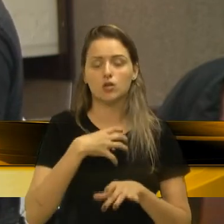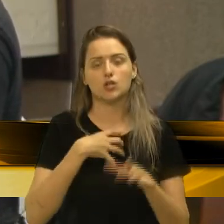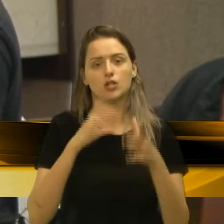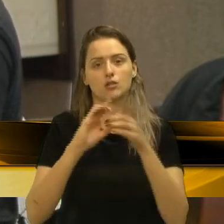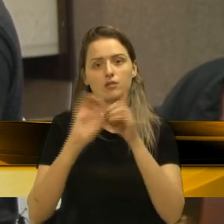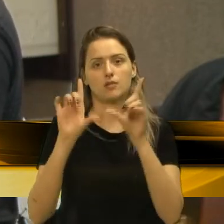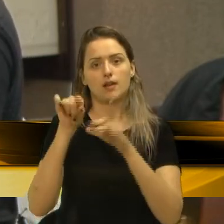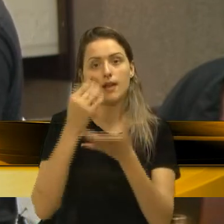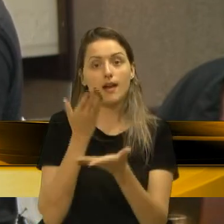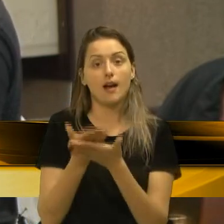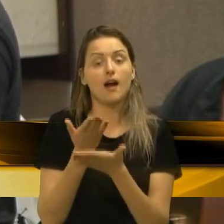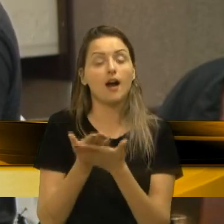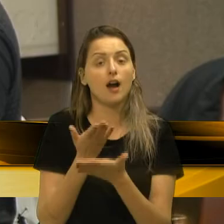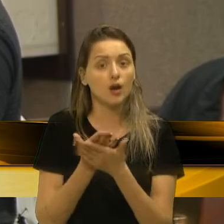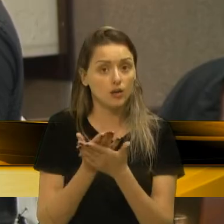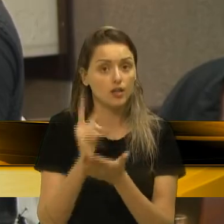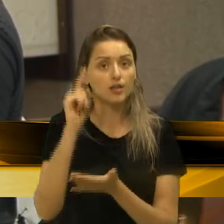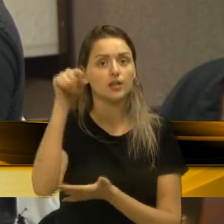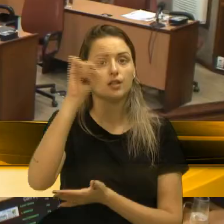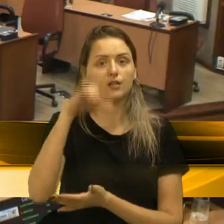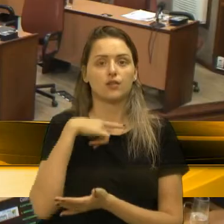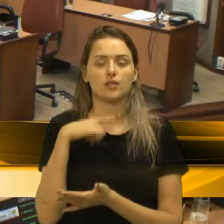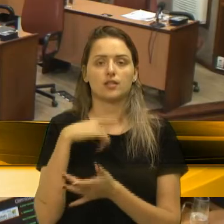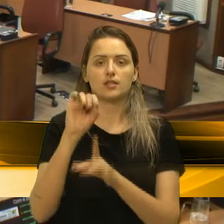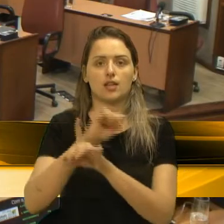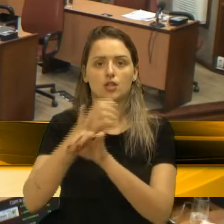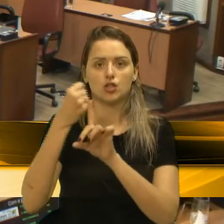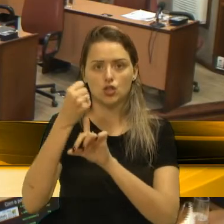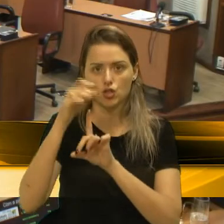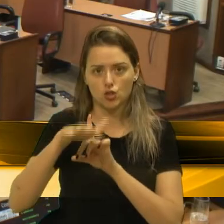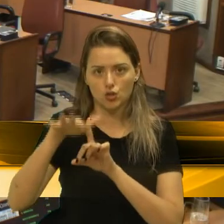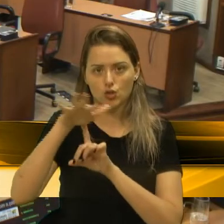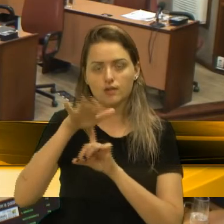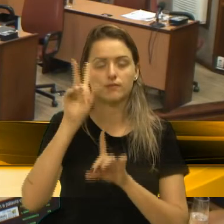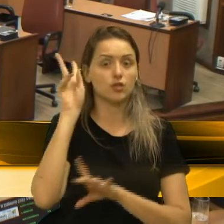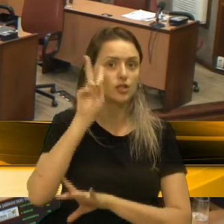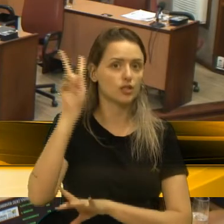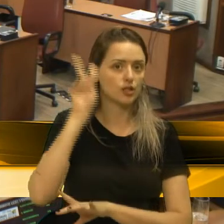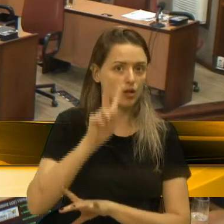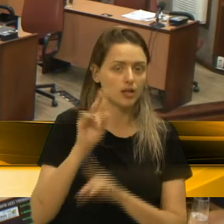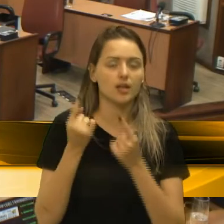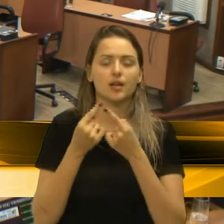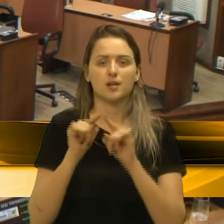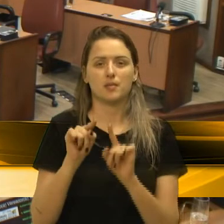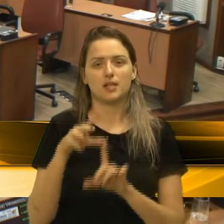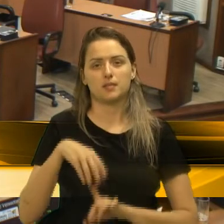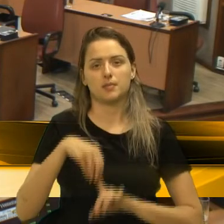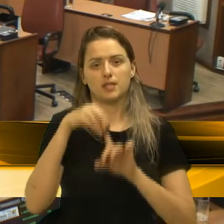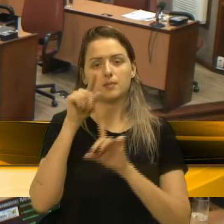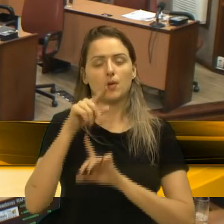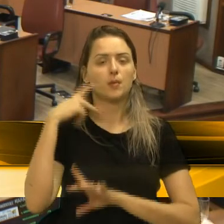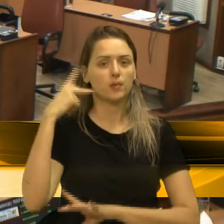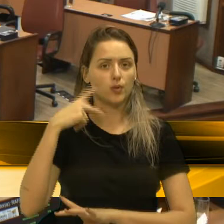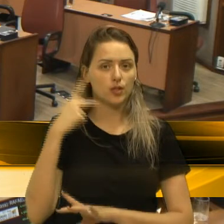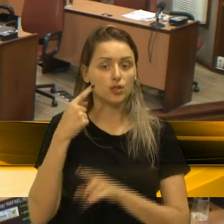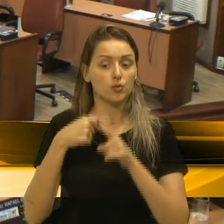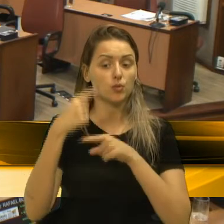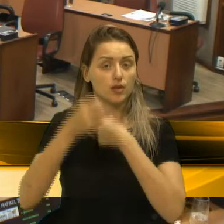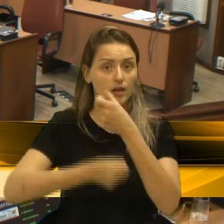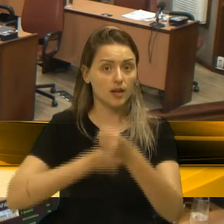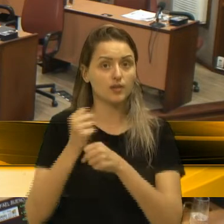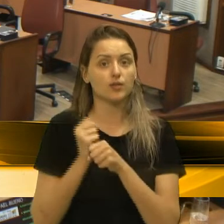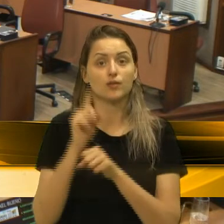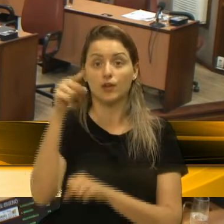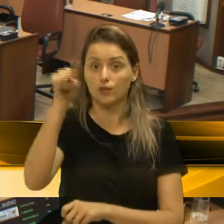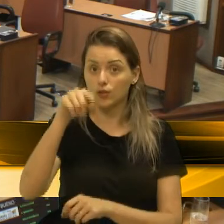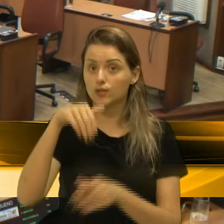aula que vocês estão tendo de sociologia, uma aula de história, mas principalmente uma aula de política, porque o ano que vem vocês